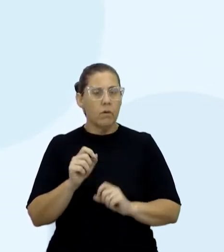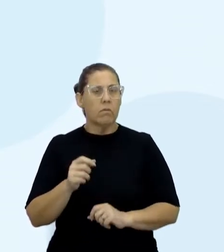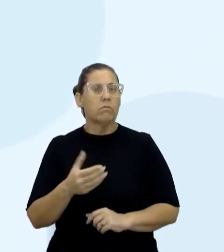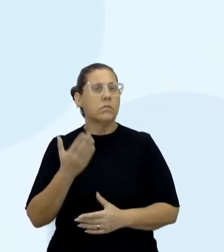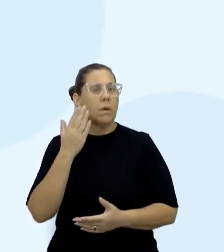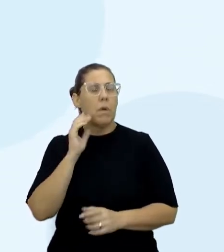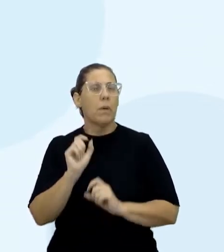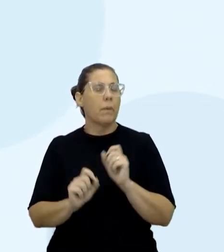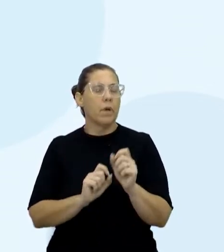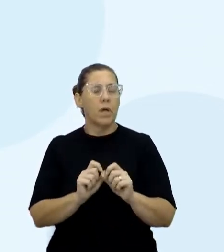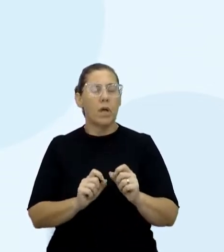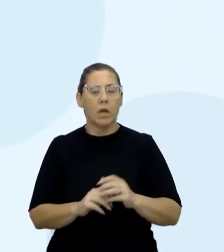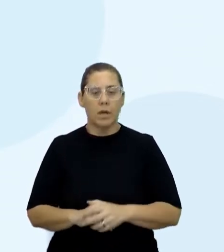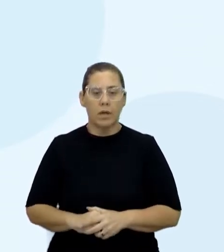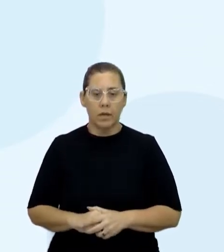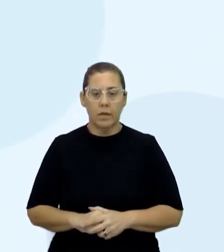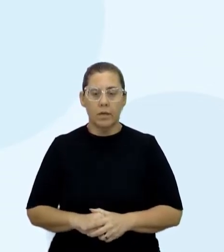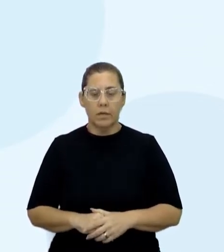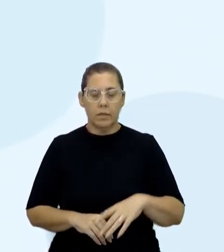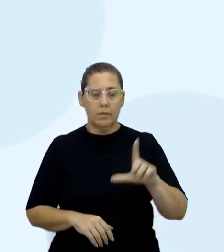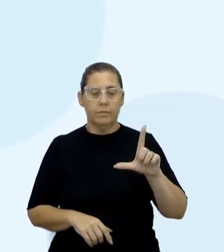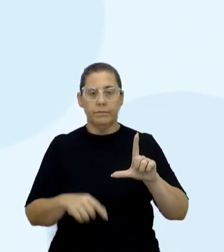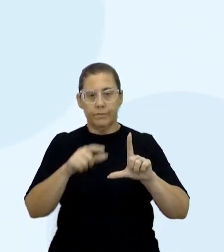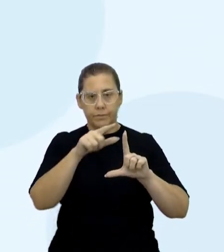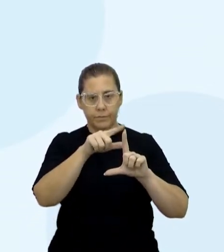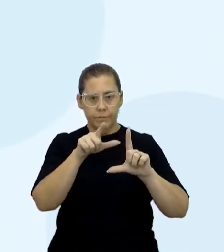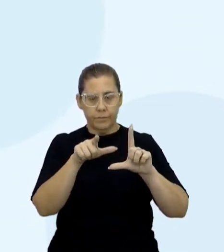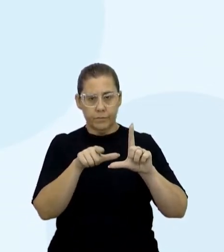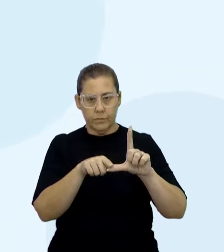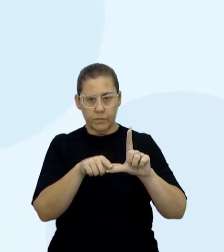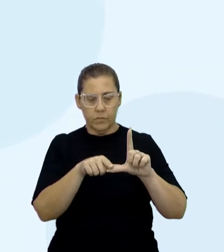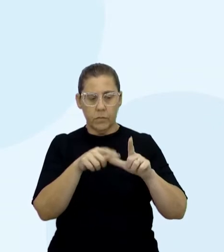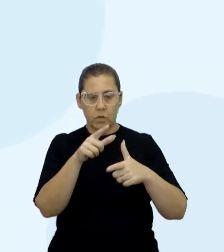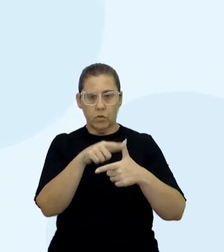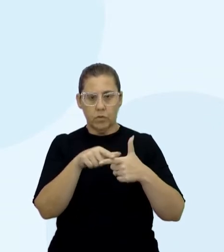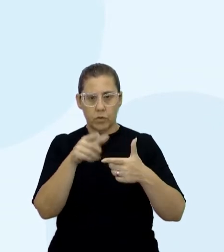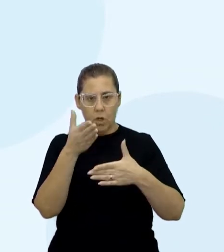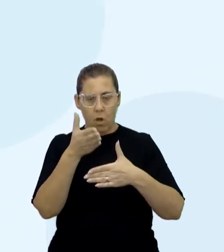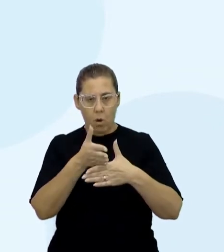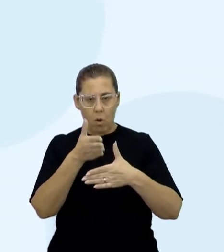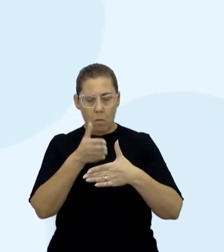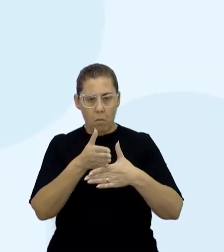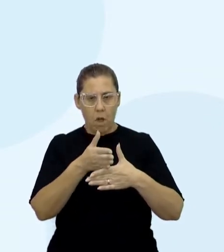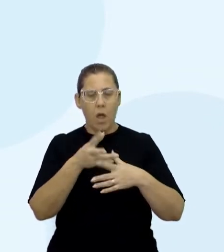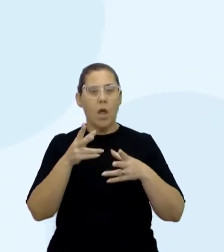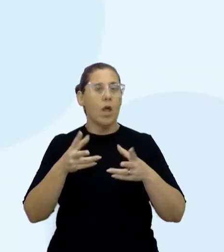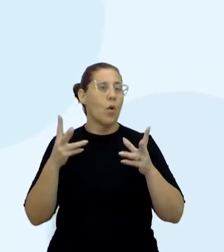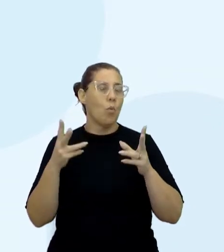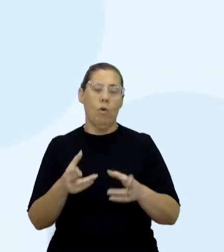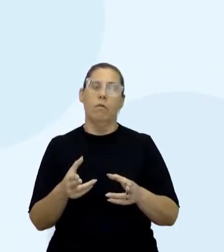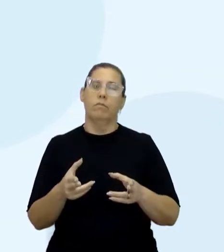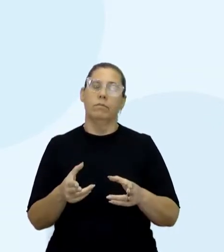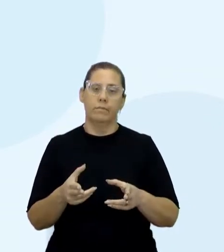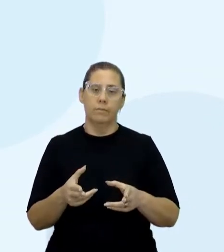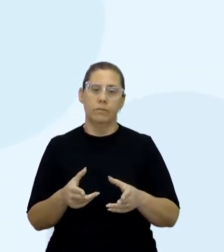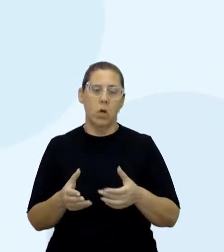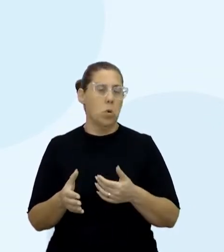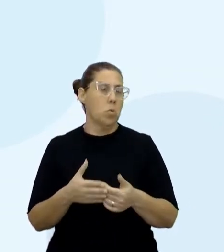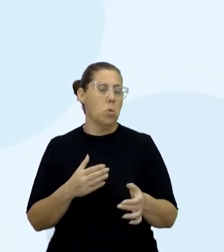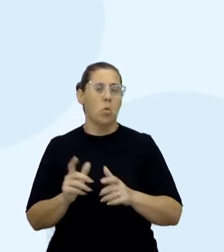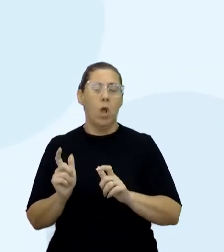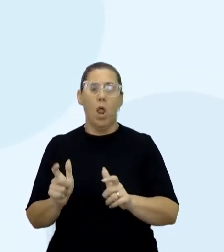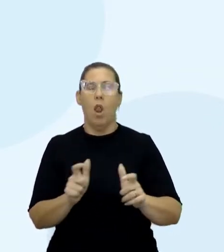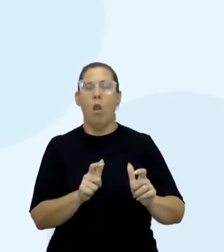os ângulos aqui divididos ao meio serão exatamente iguais para qualquer ponto